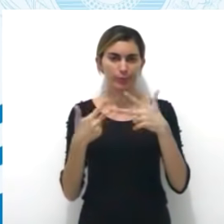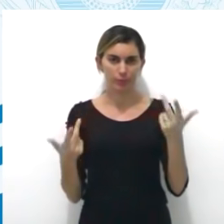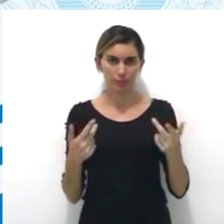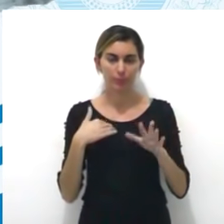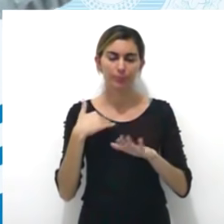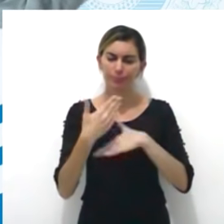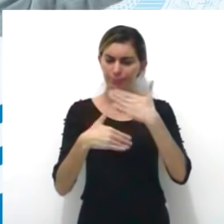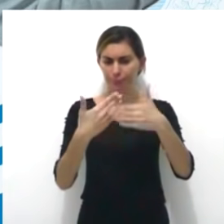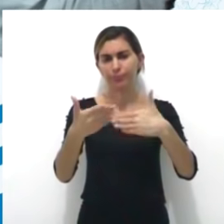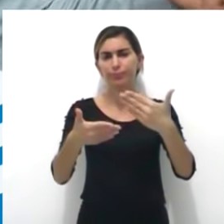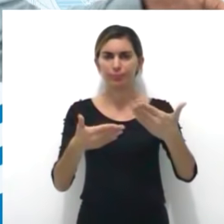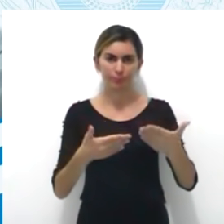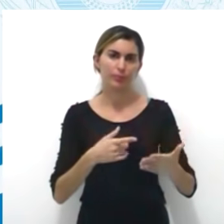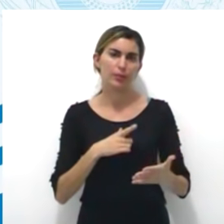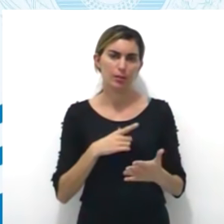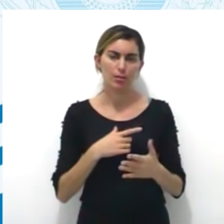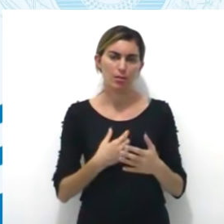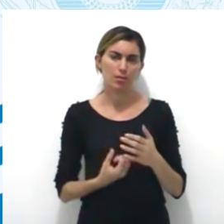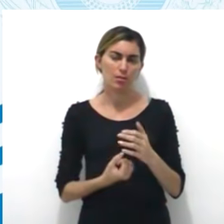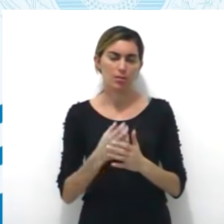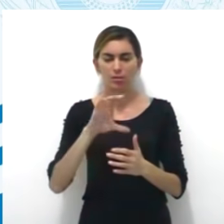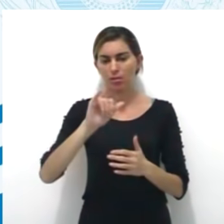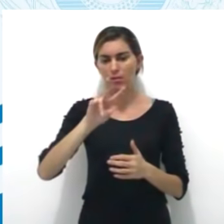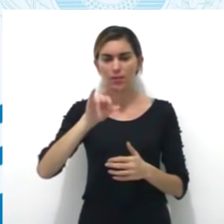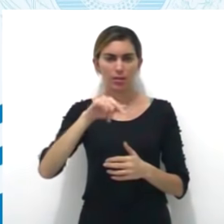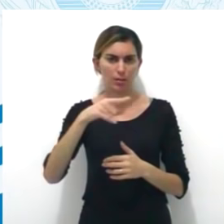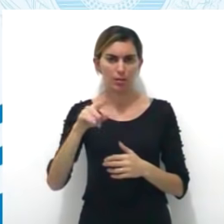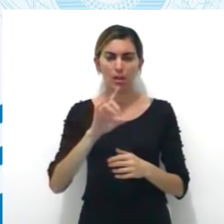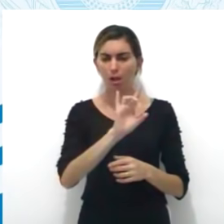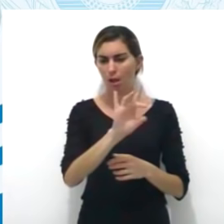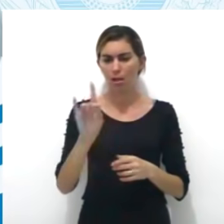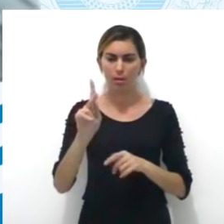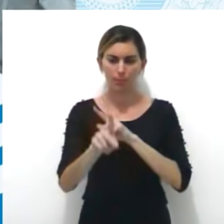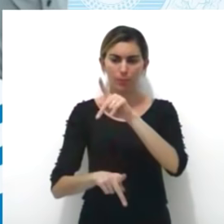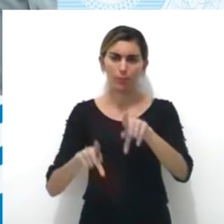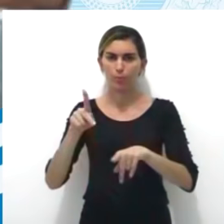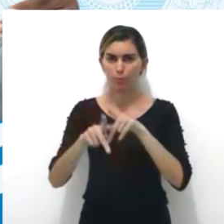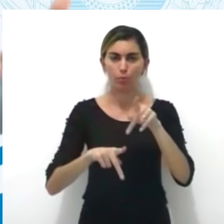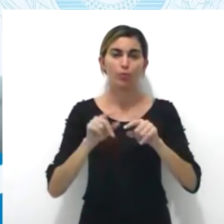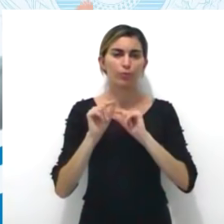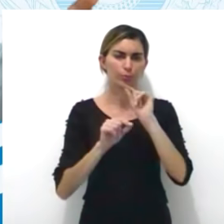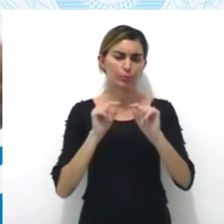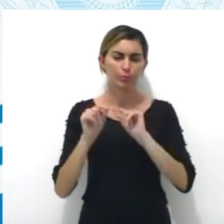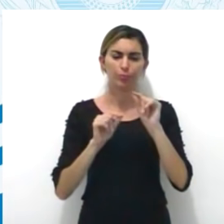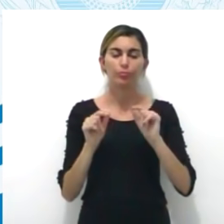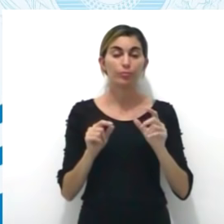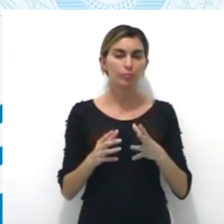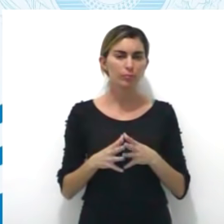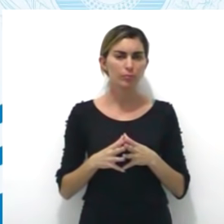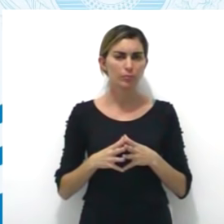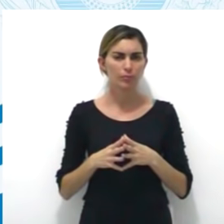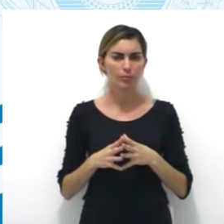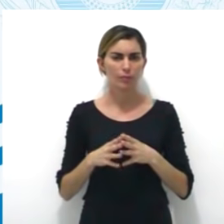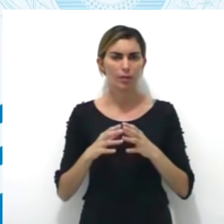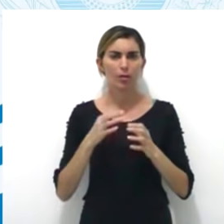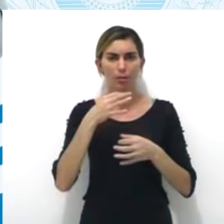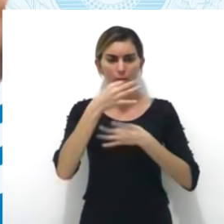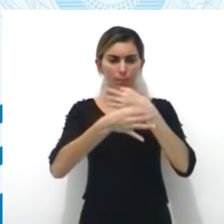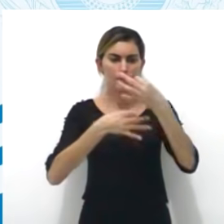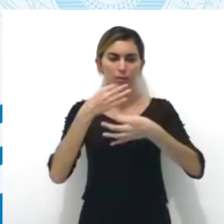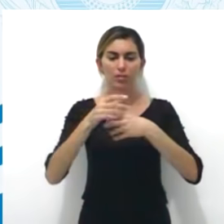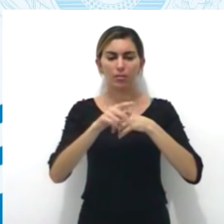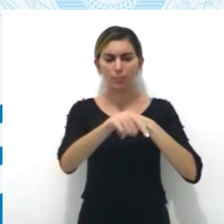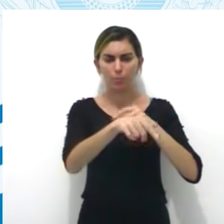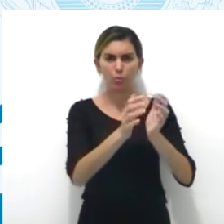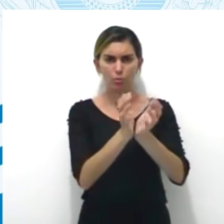da história, ao longo das civilizações, cada povo foi dando o quê? O seu